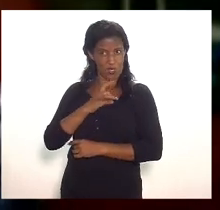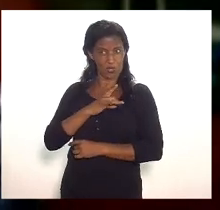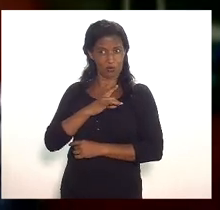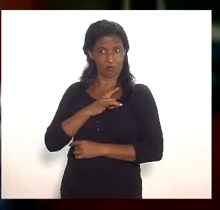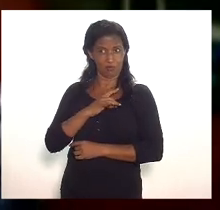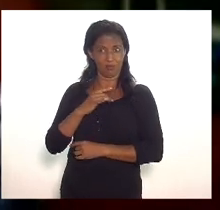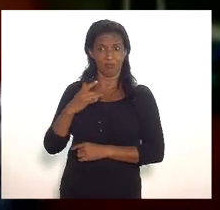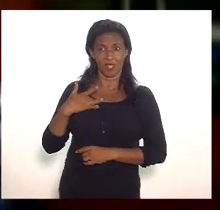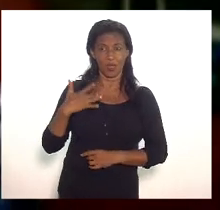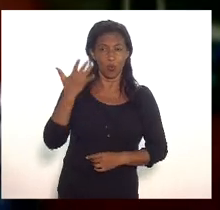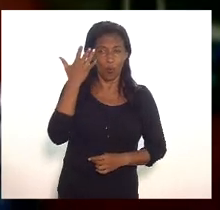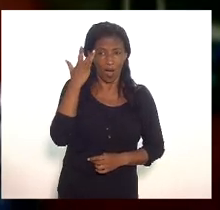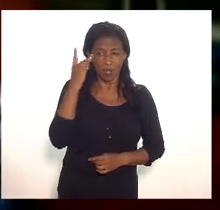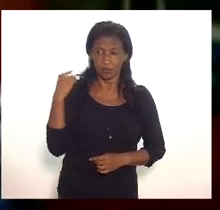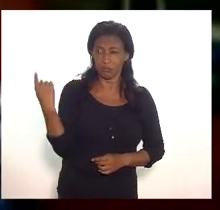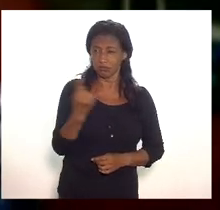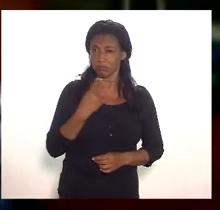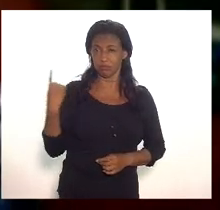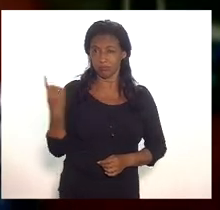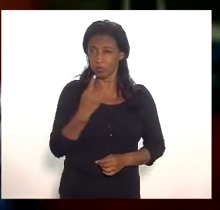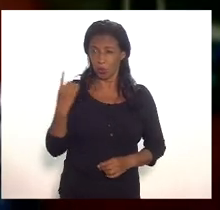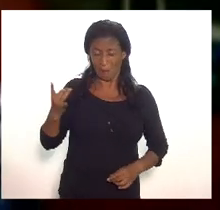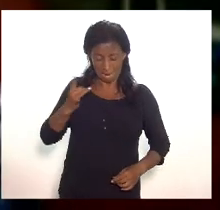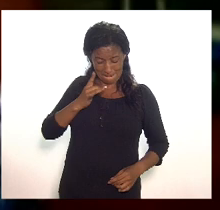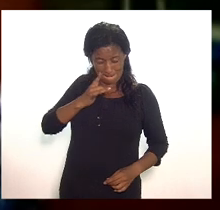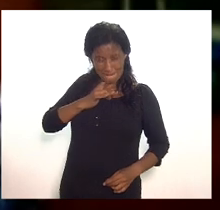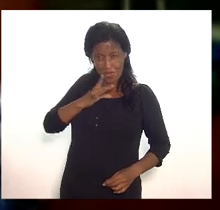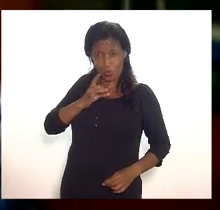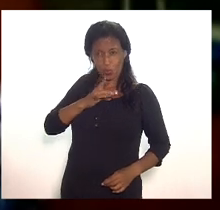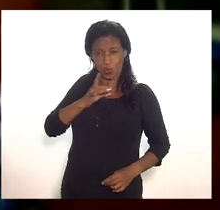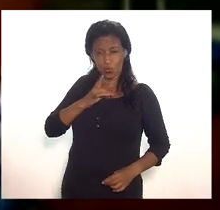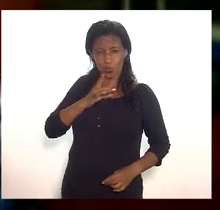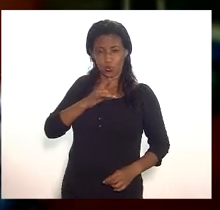nós só devemos ter medo de ter medo.